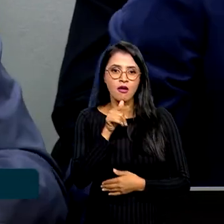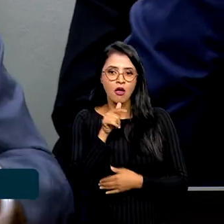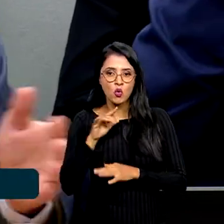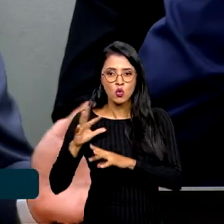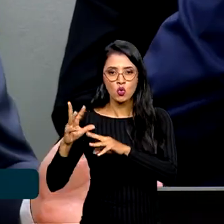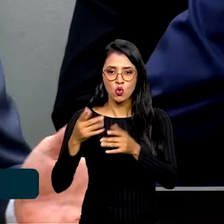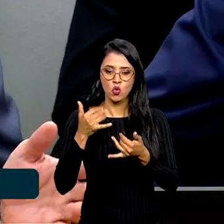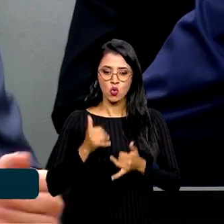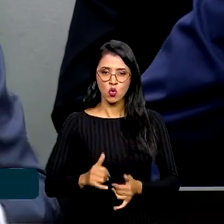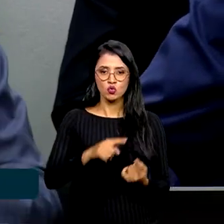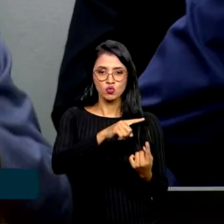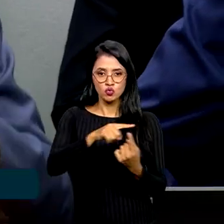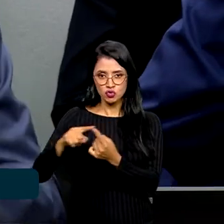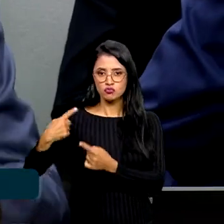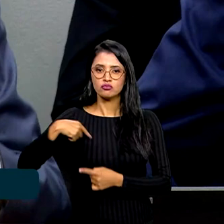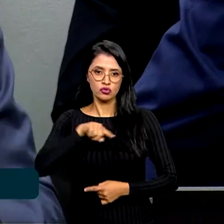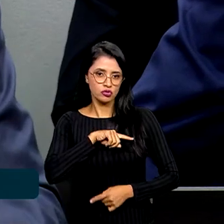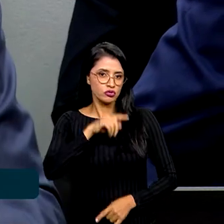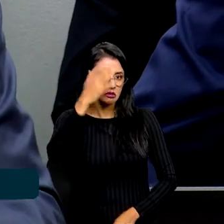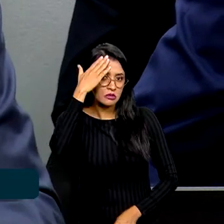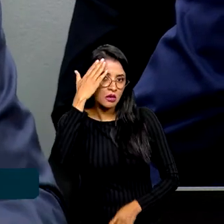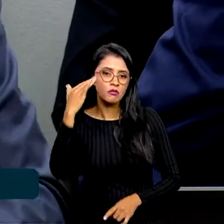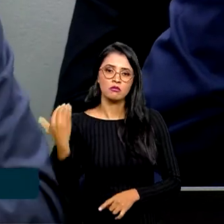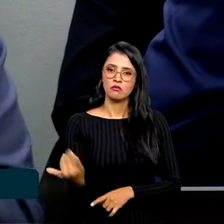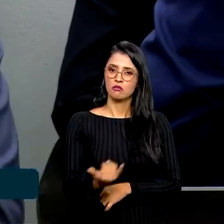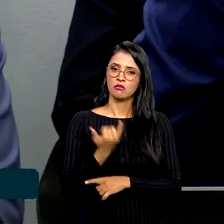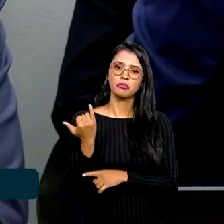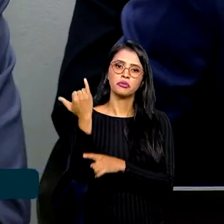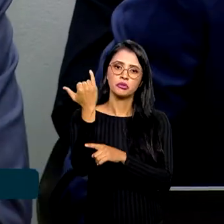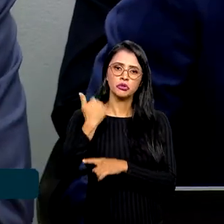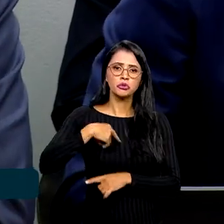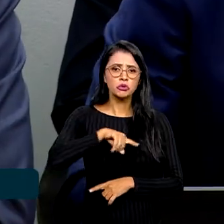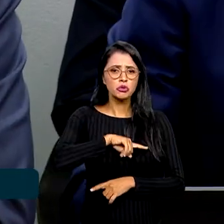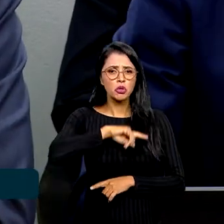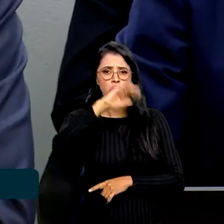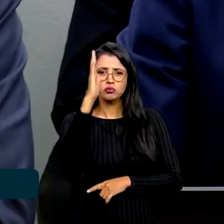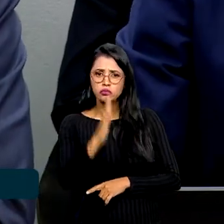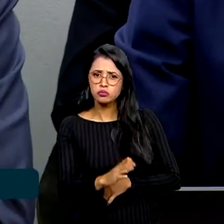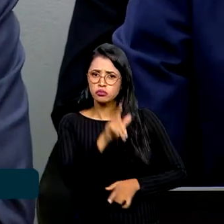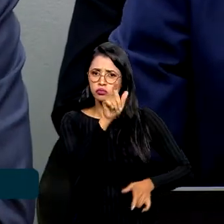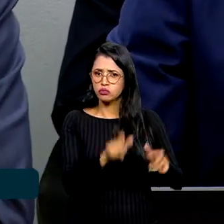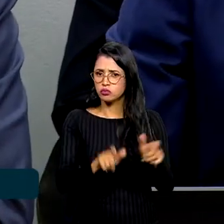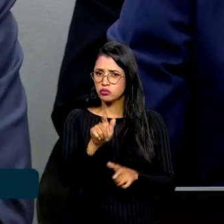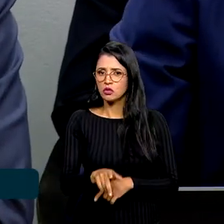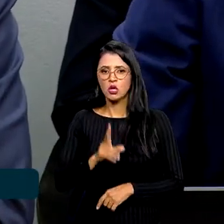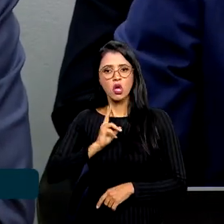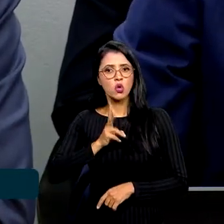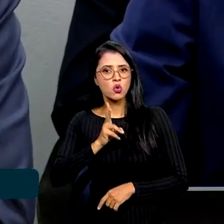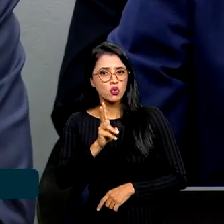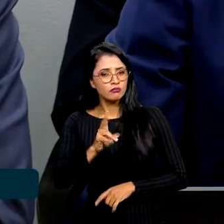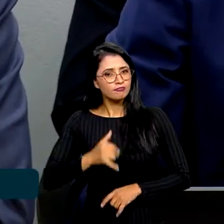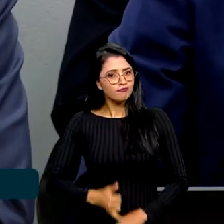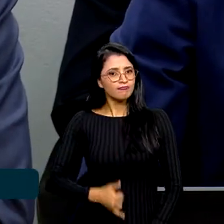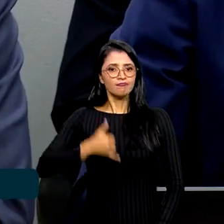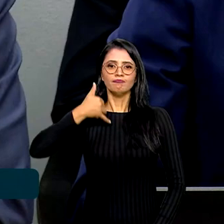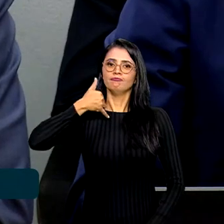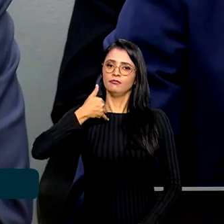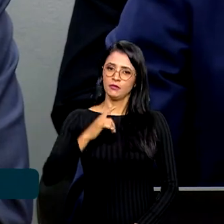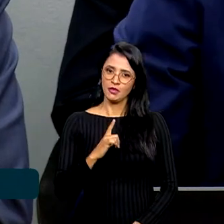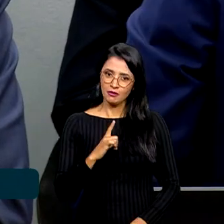todos nós reconhecemos a importância delas para que nós brasileiros e brasileiros continuamos orgulhosos